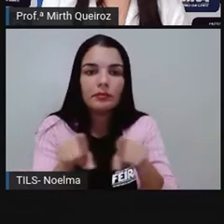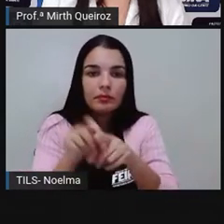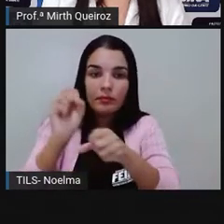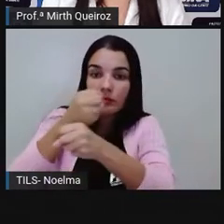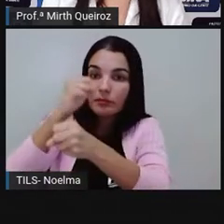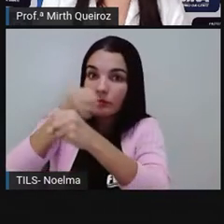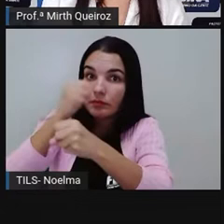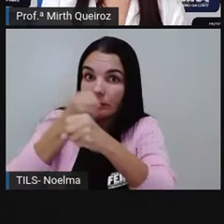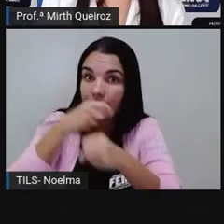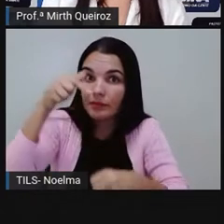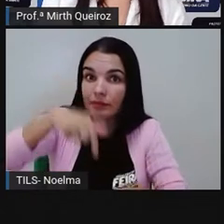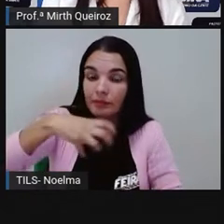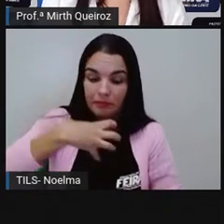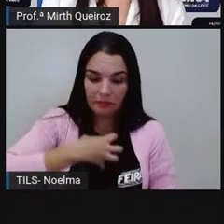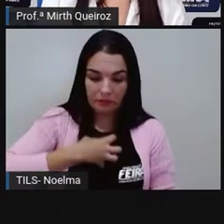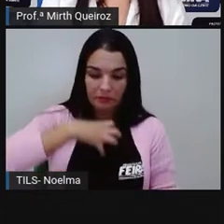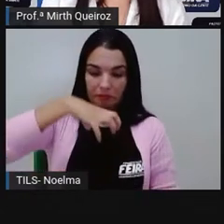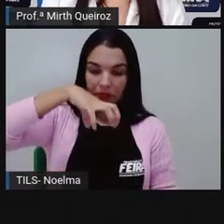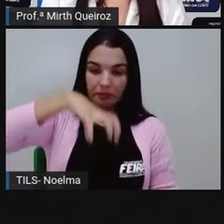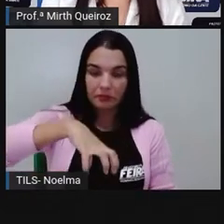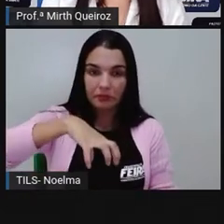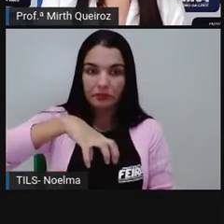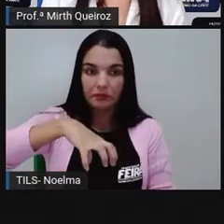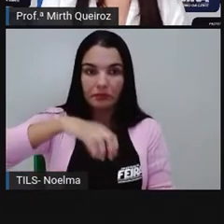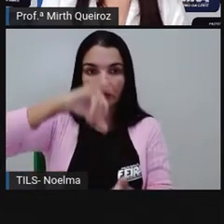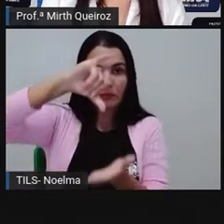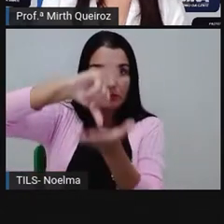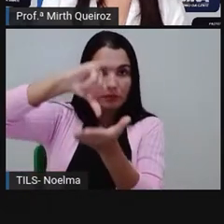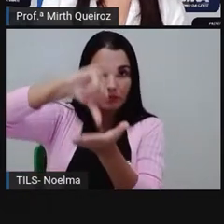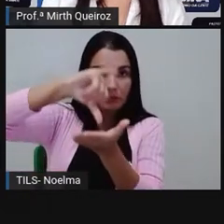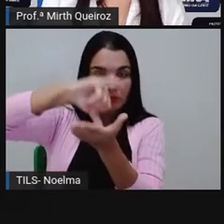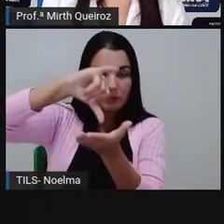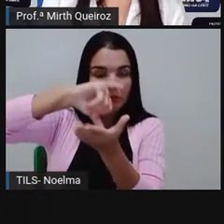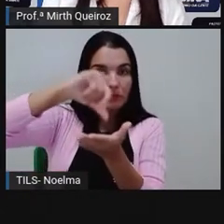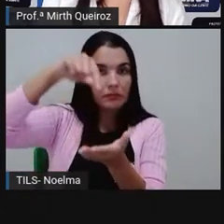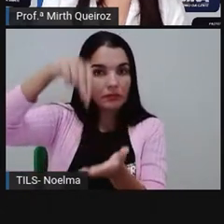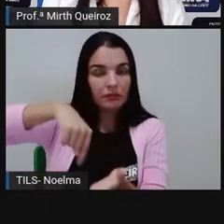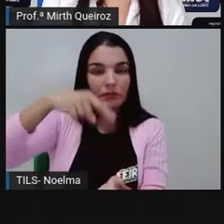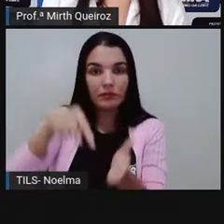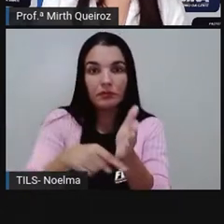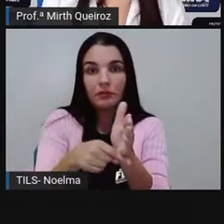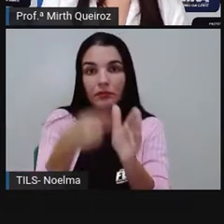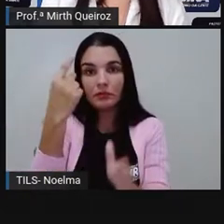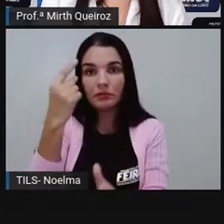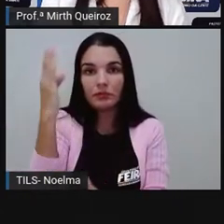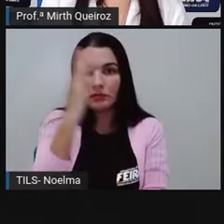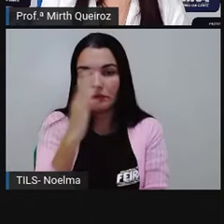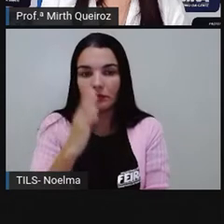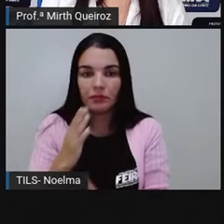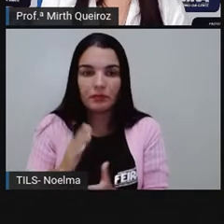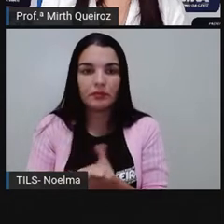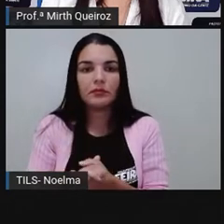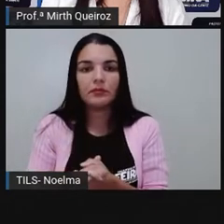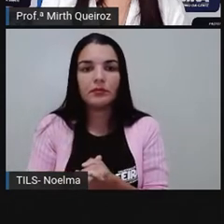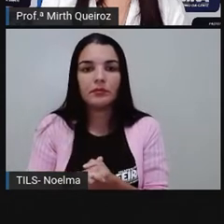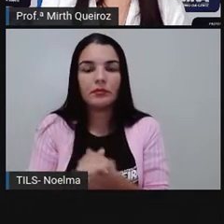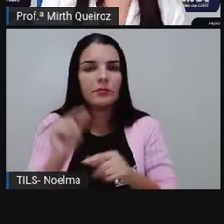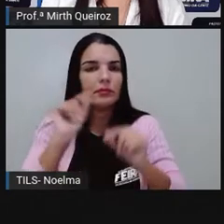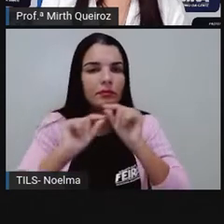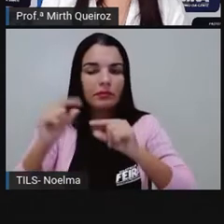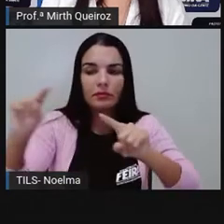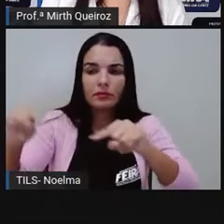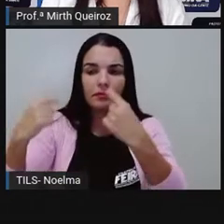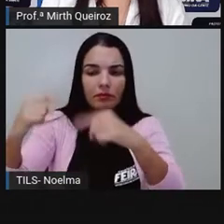construção de Salvador, que foi a primeira capital aí do Brasil, né? Um dos desafios